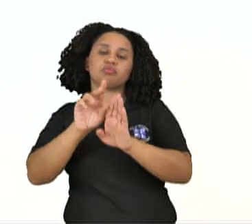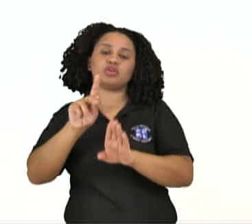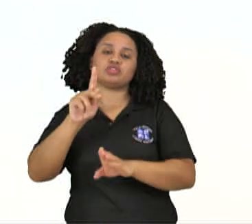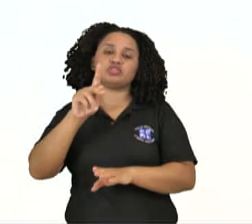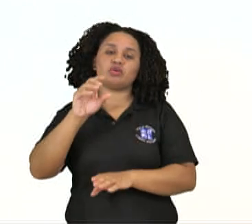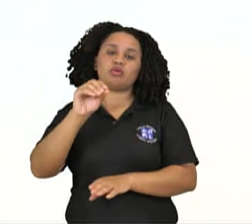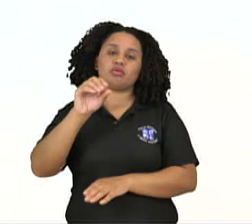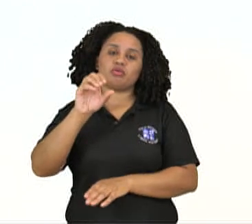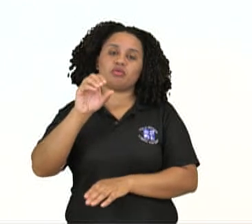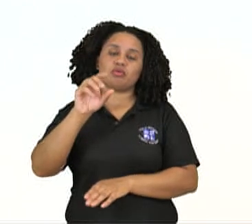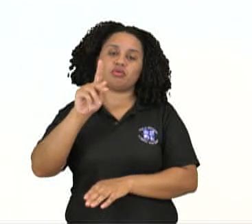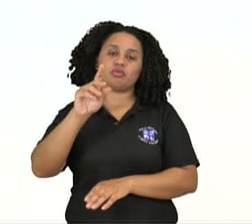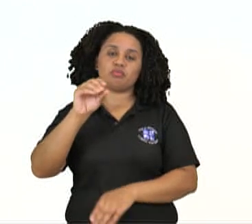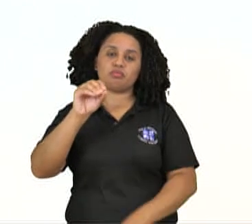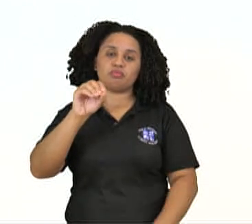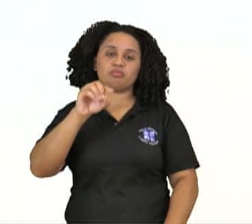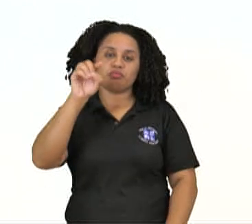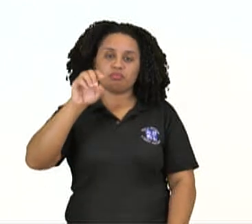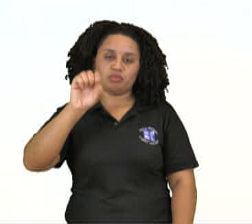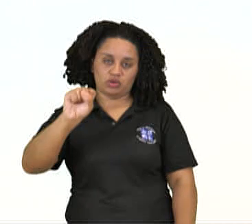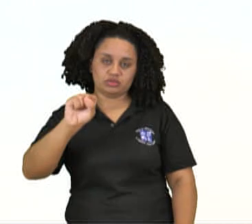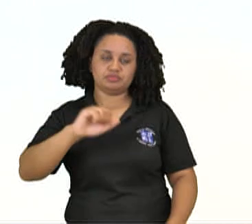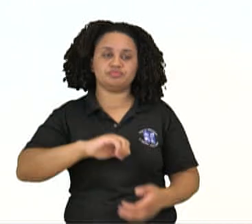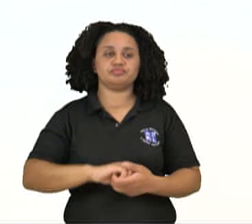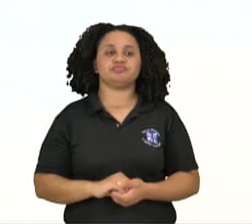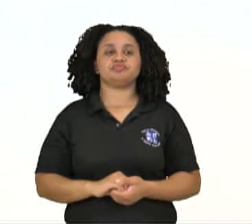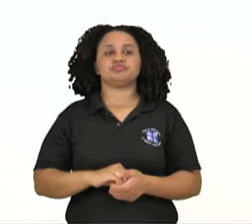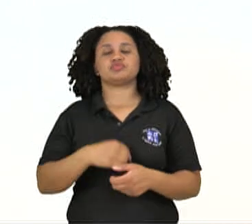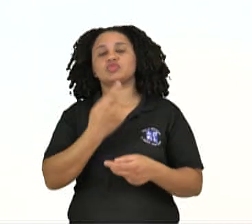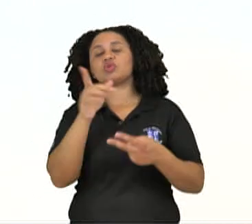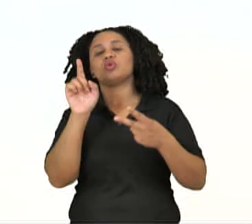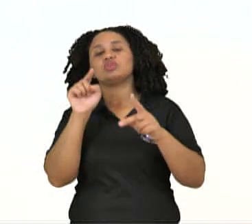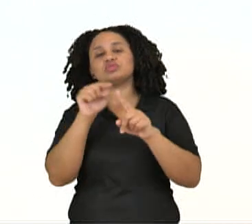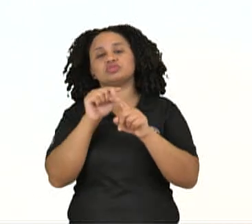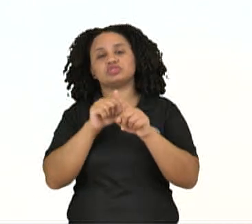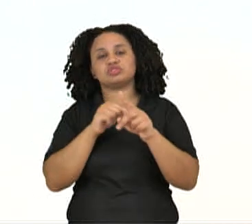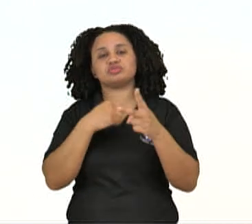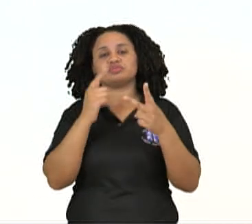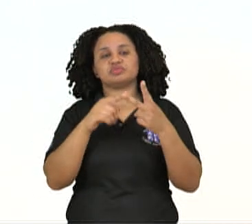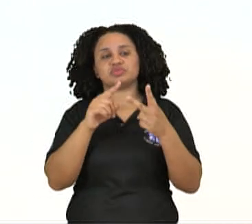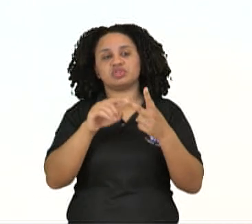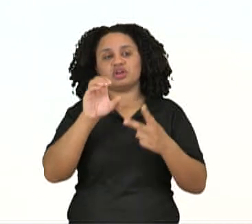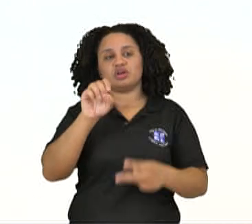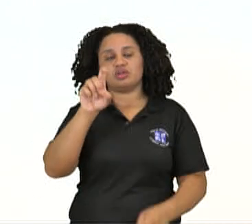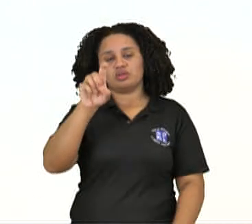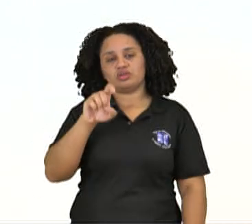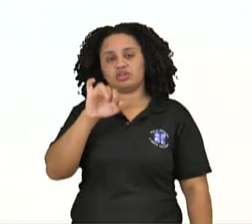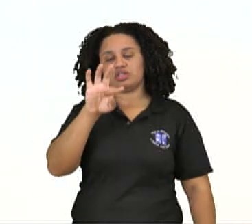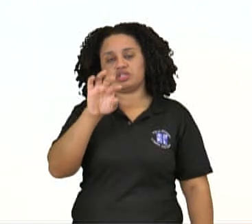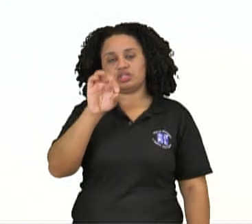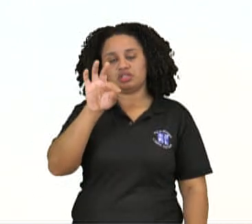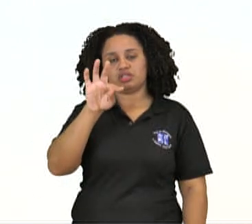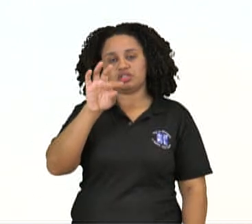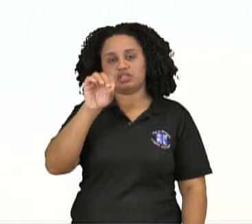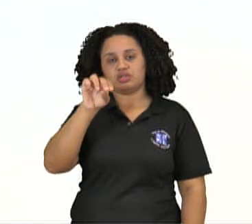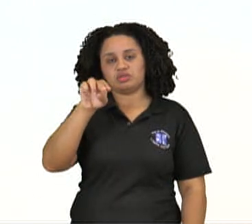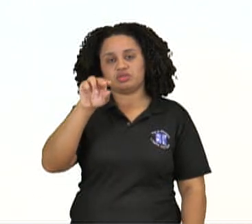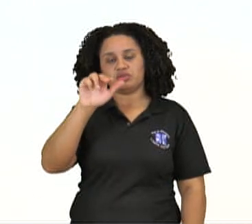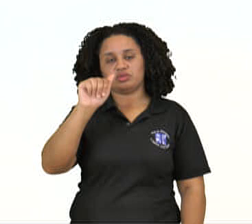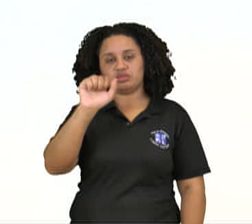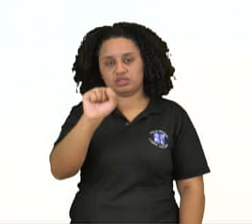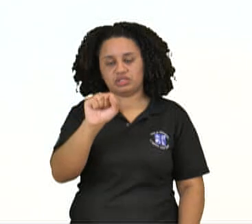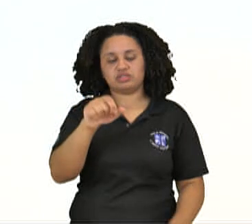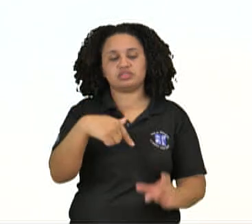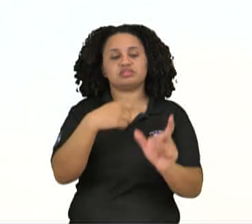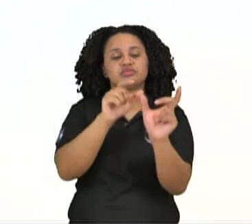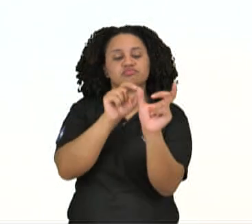circunflexo. Oxítonas são quando o acento recai sobre a última sílaba. Né? A última sílaba